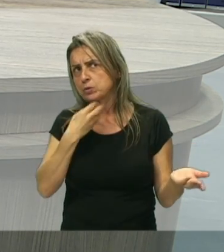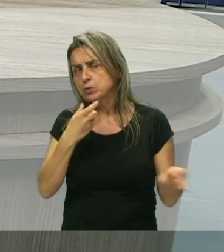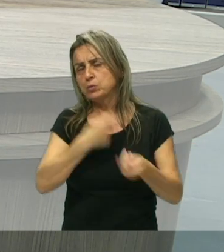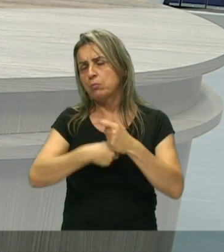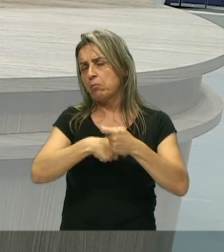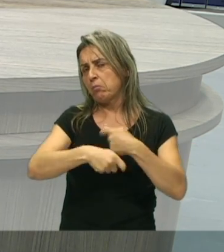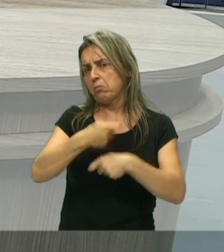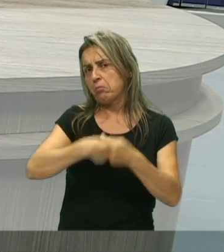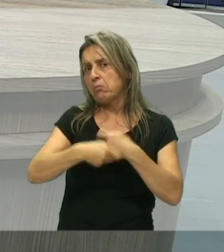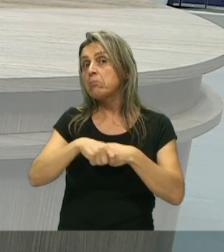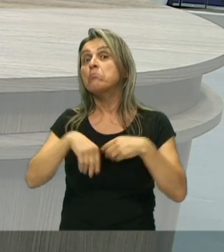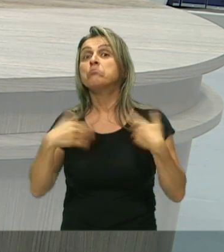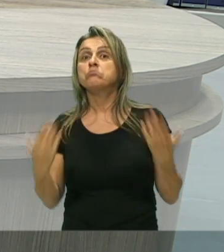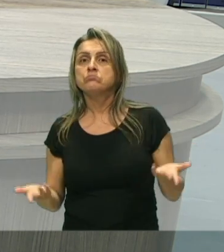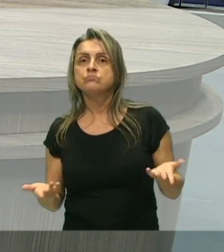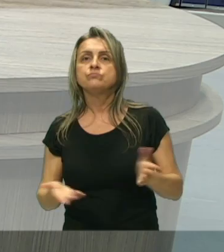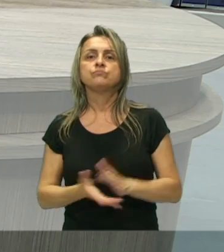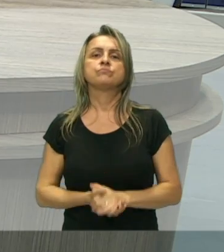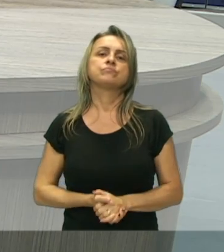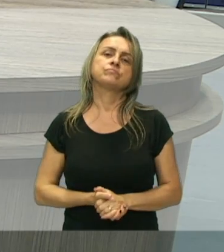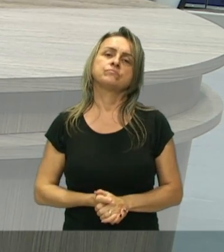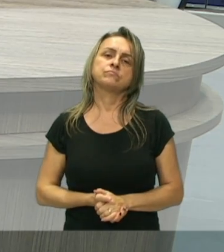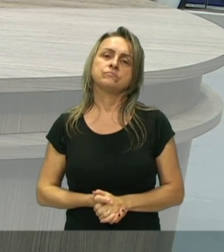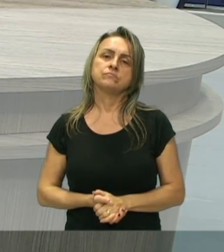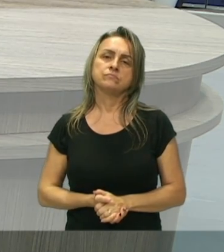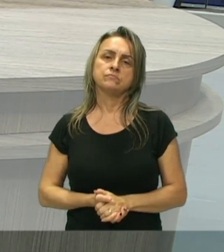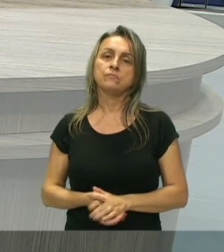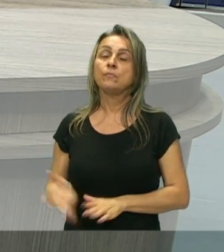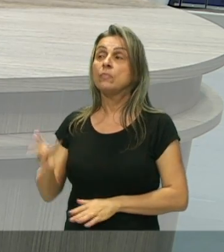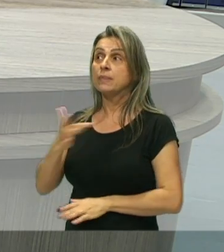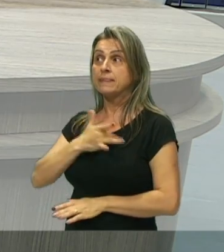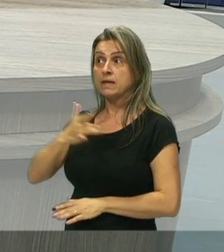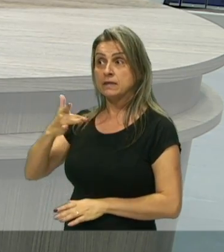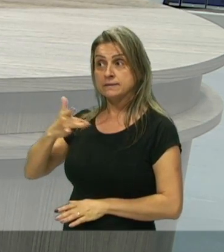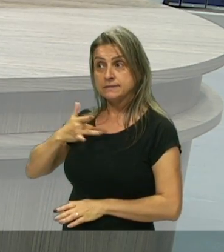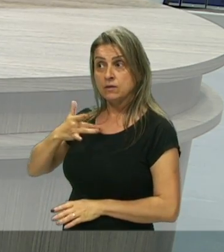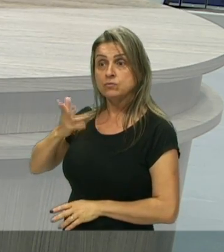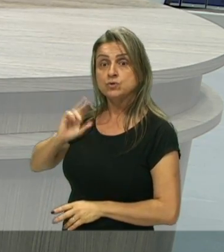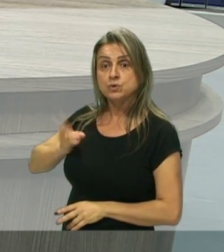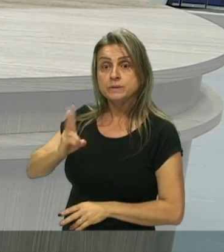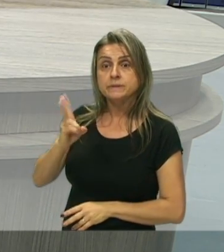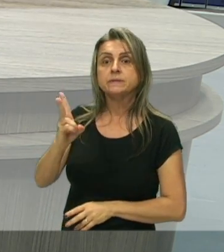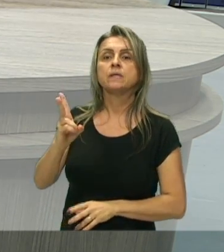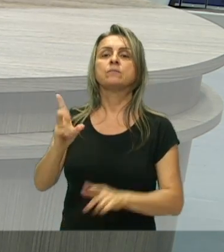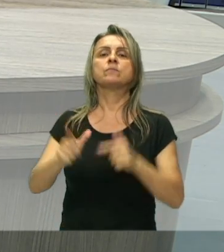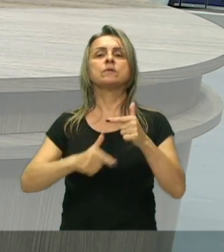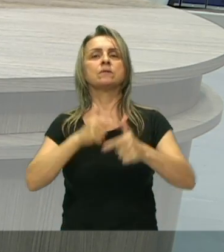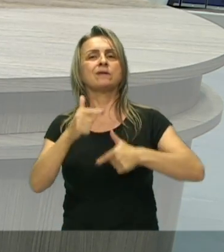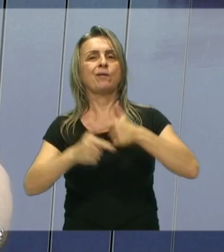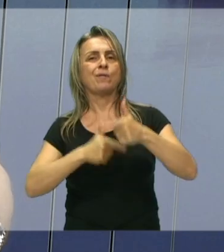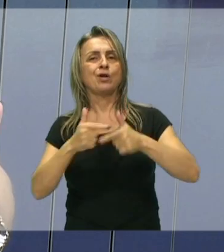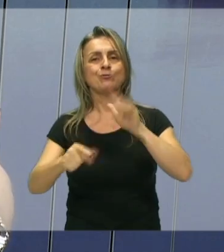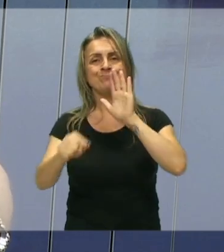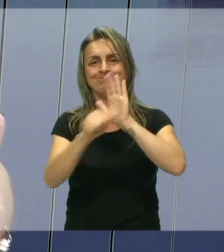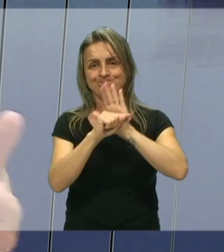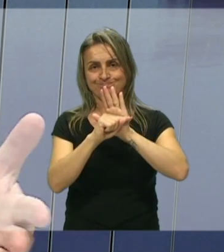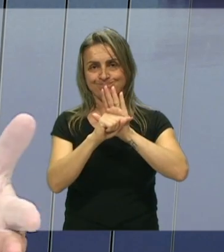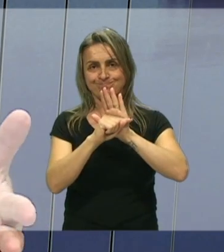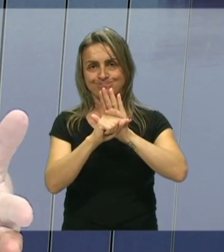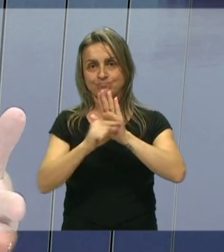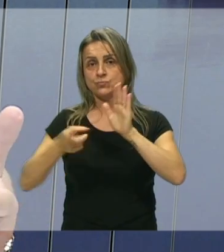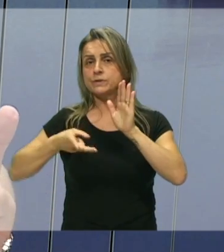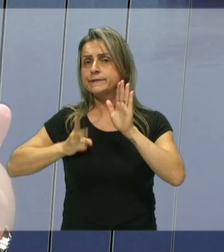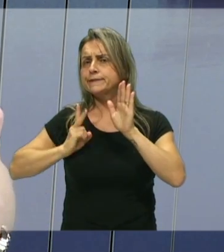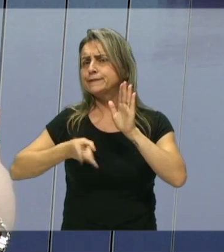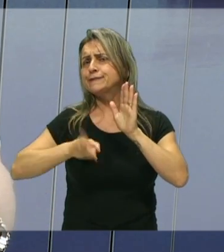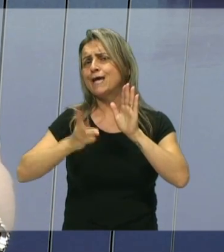administrações? A saúde sempre trabalhou no vermelho. sempre abaixo do volume de